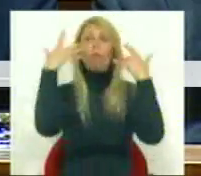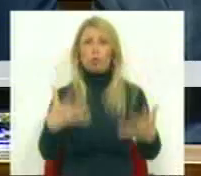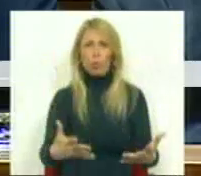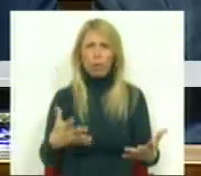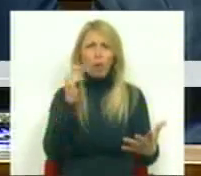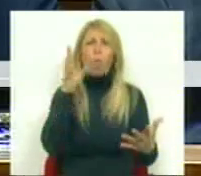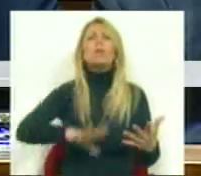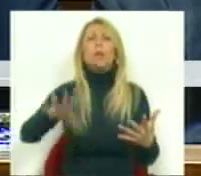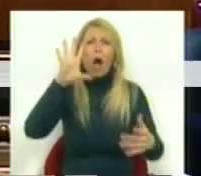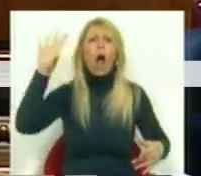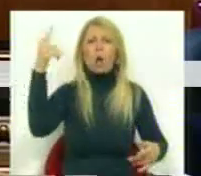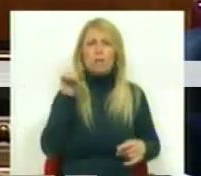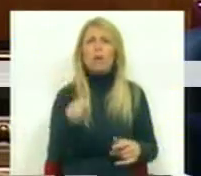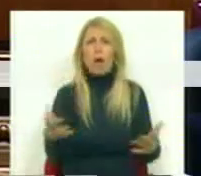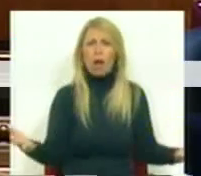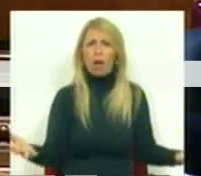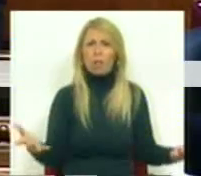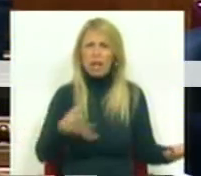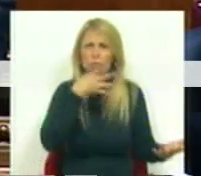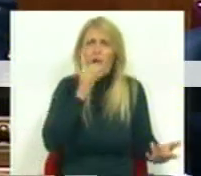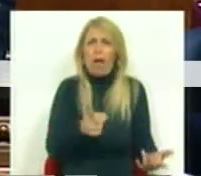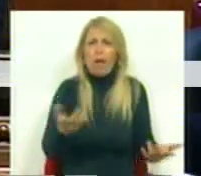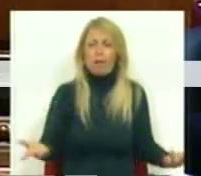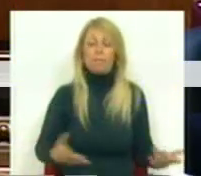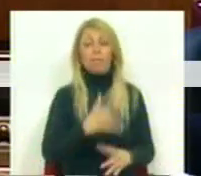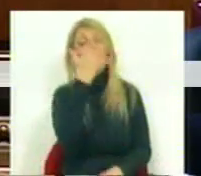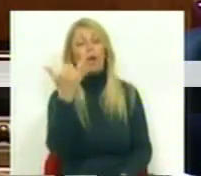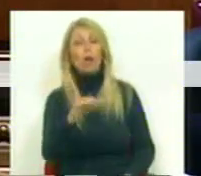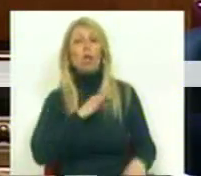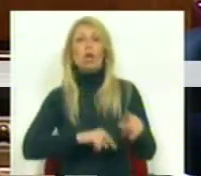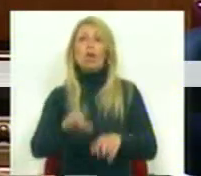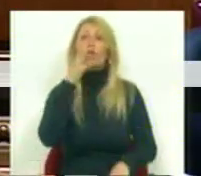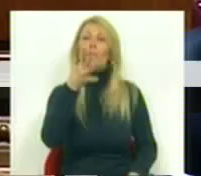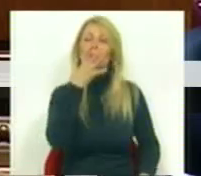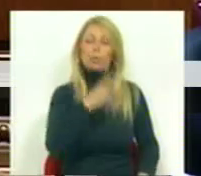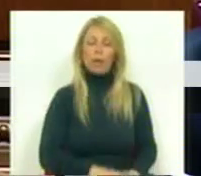situação pudesse ocorrer com esse fundamento. Em segundo lugar, Sr. Deputado,